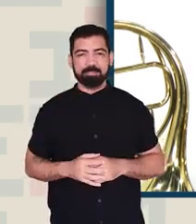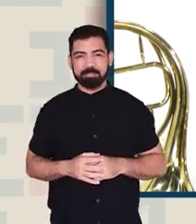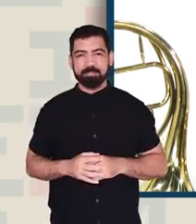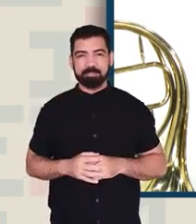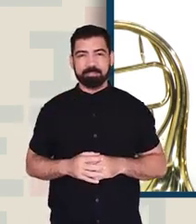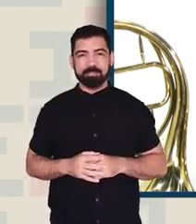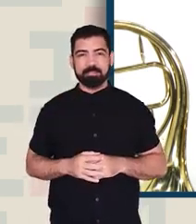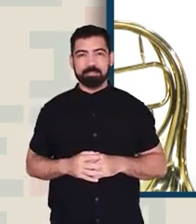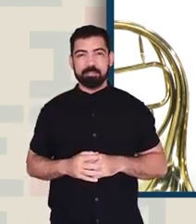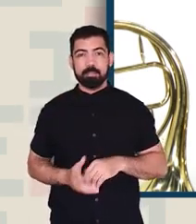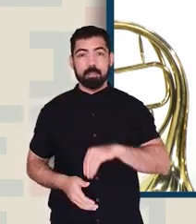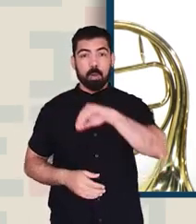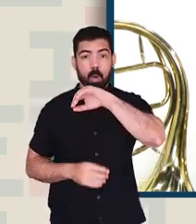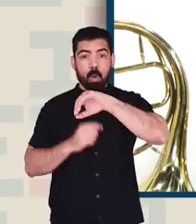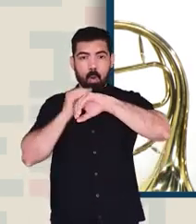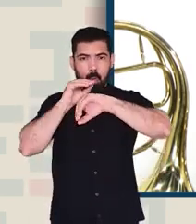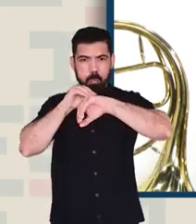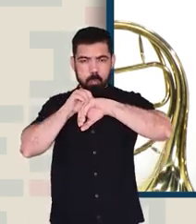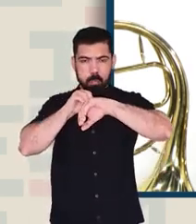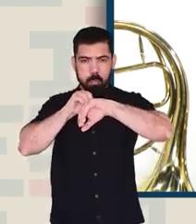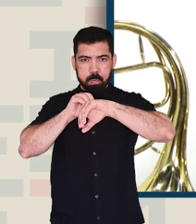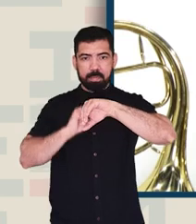E soprou mais forte ainda,